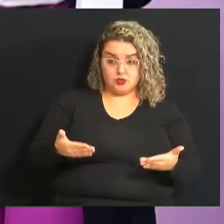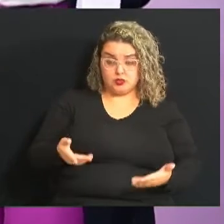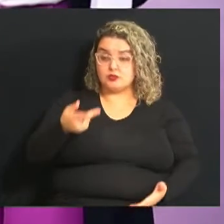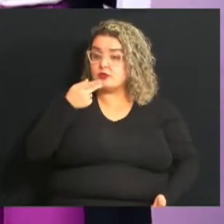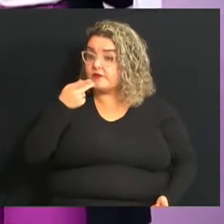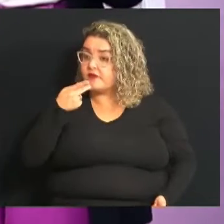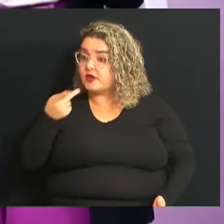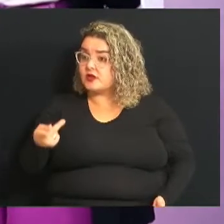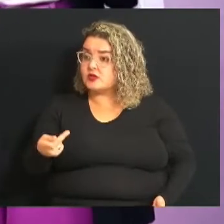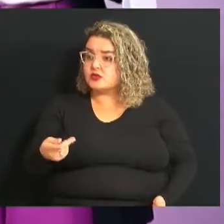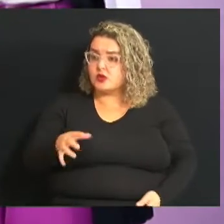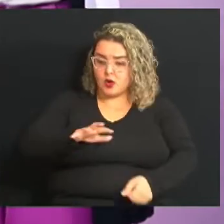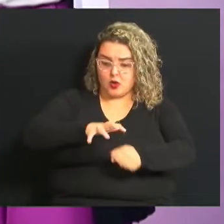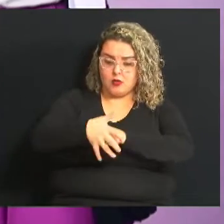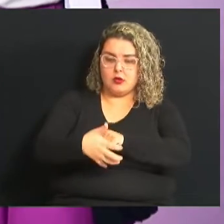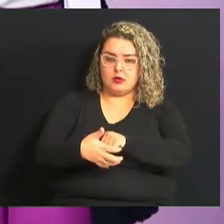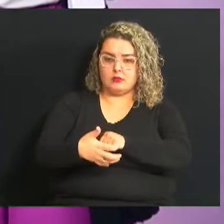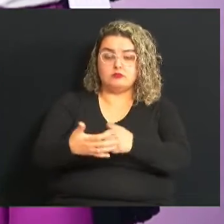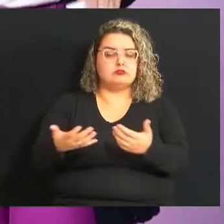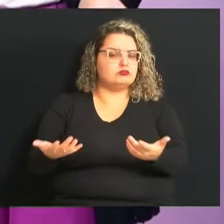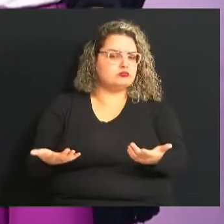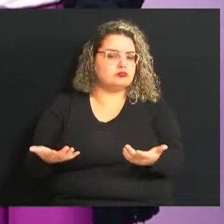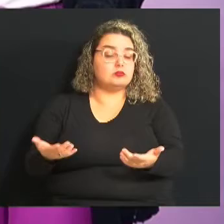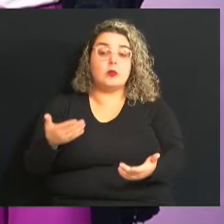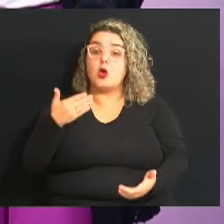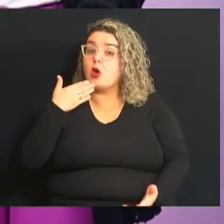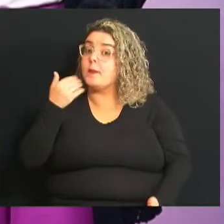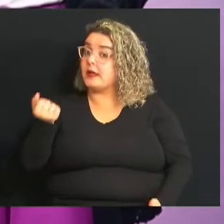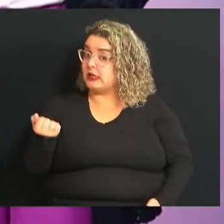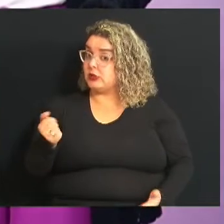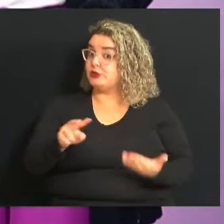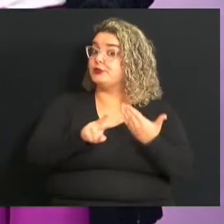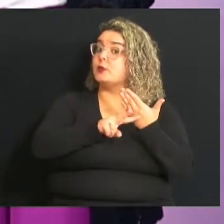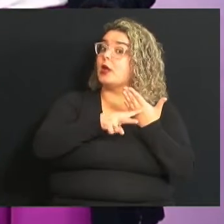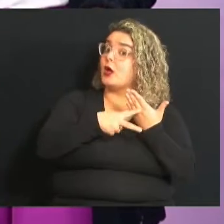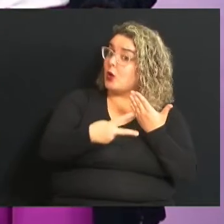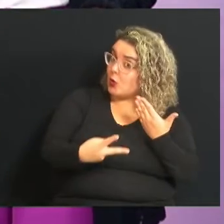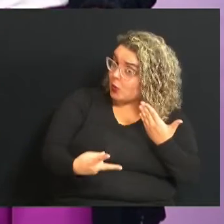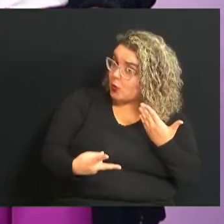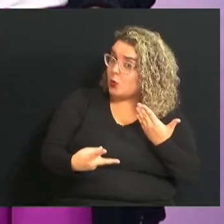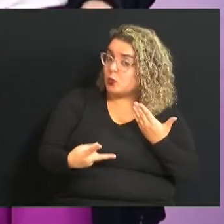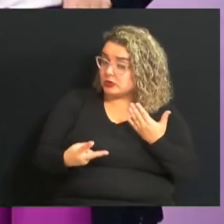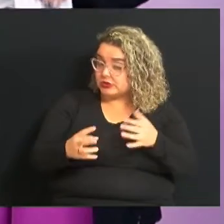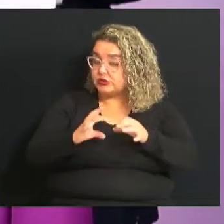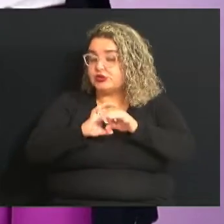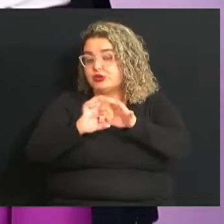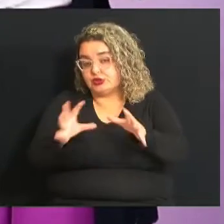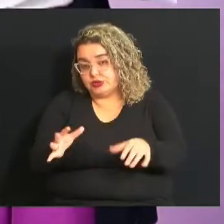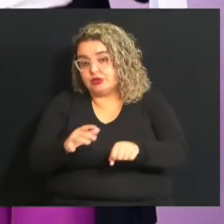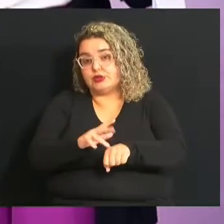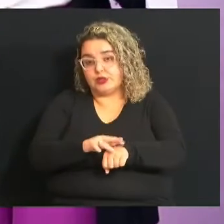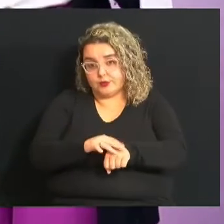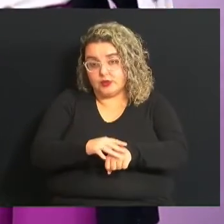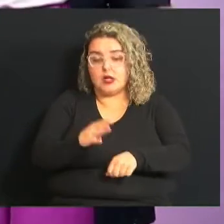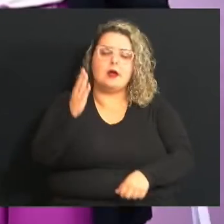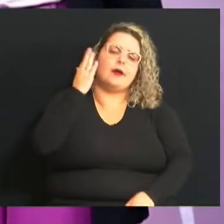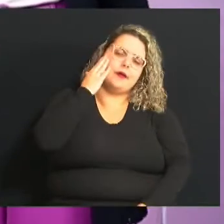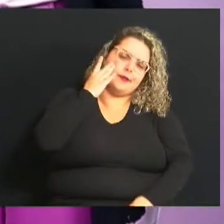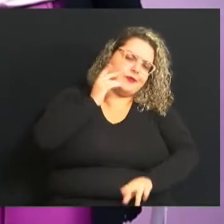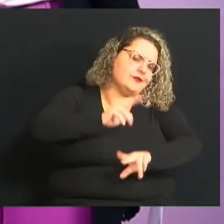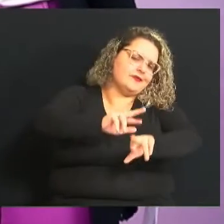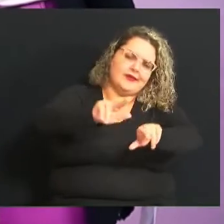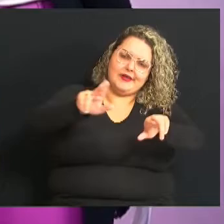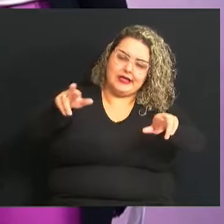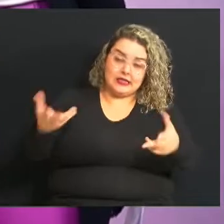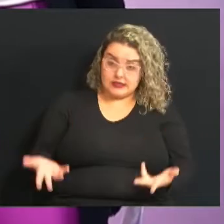sobre Covid-19, ou melhor, sobre as sequelas deixadas aí por essa doença. A gente sabe que são diversas,